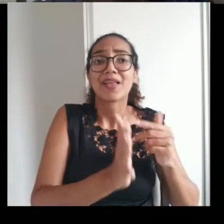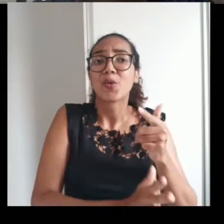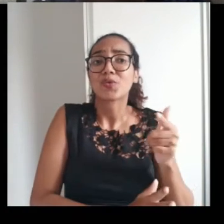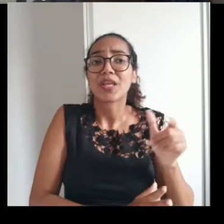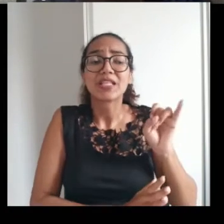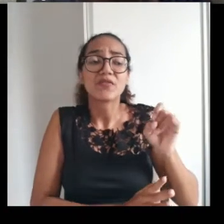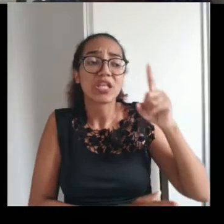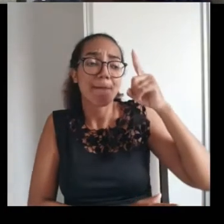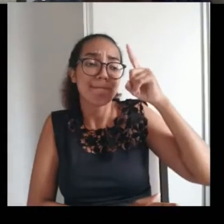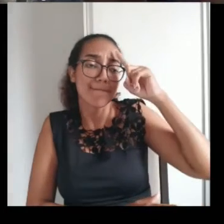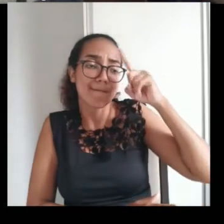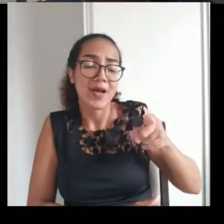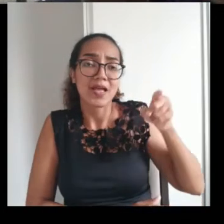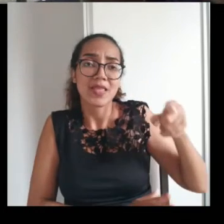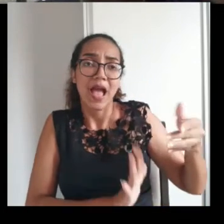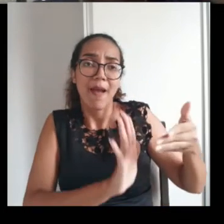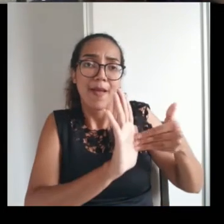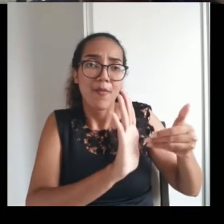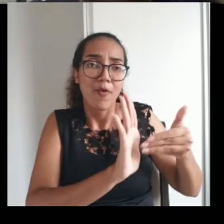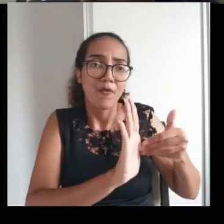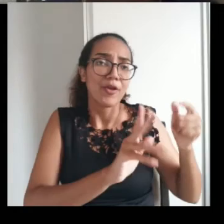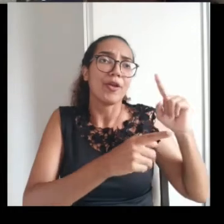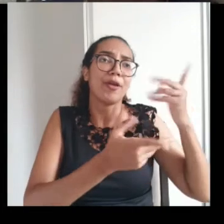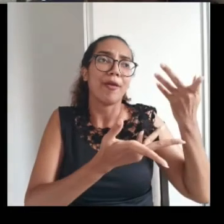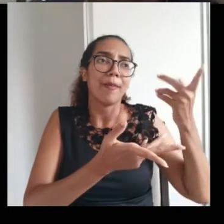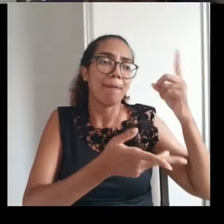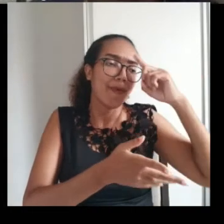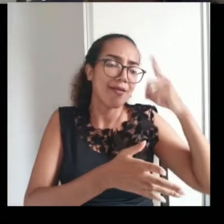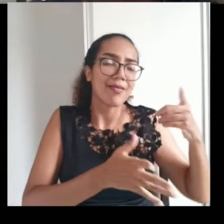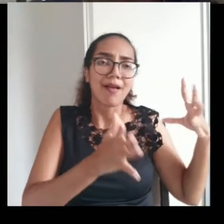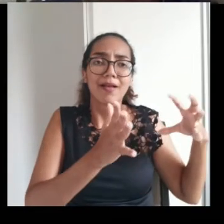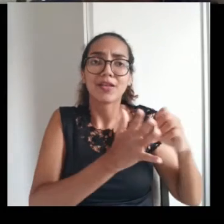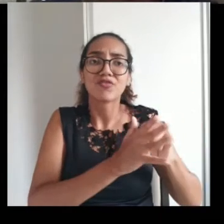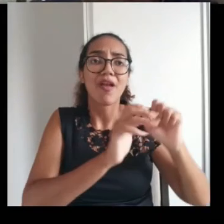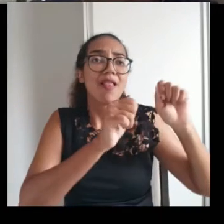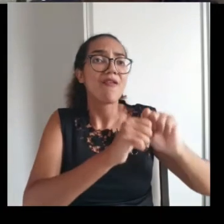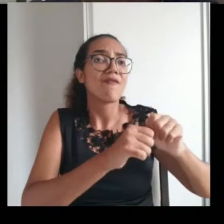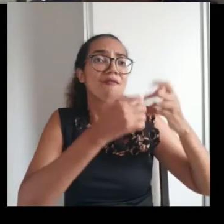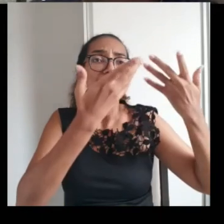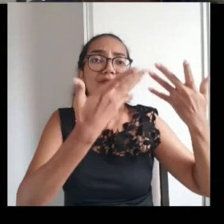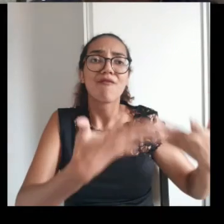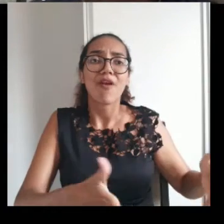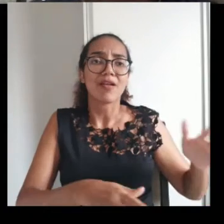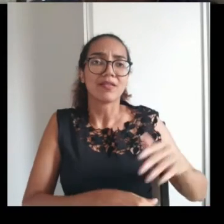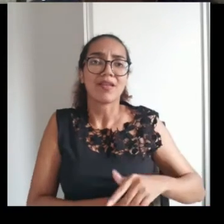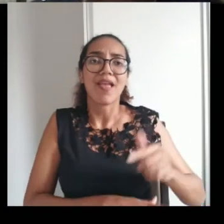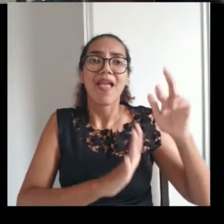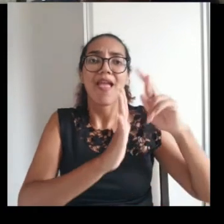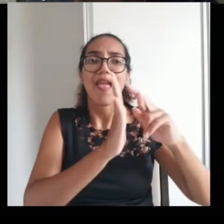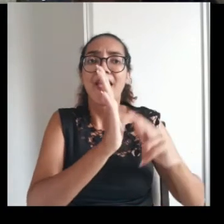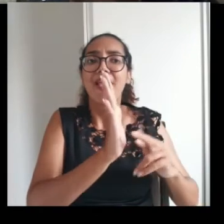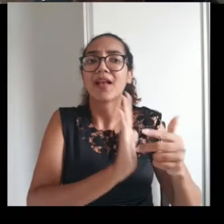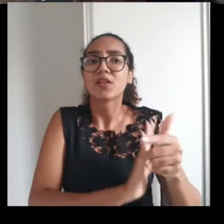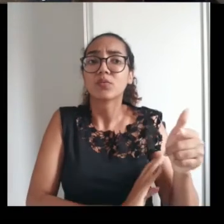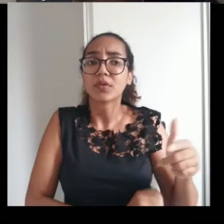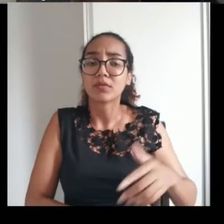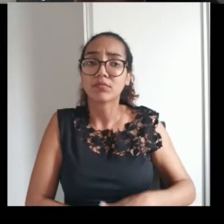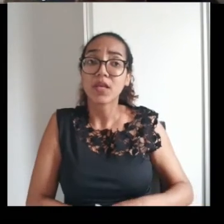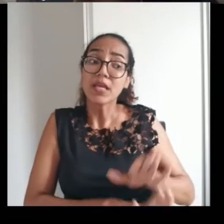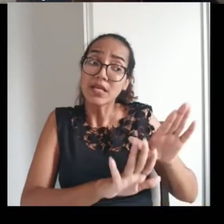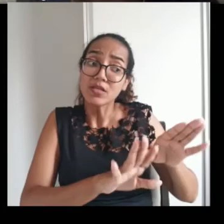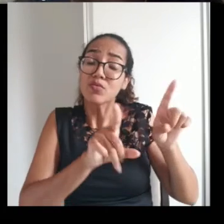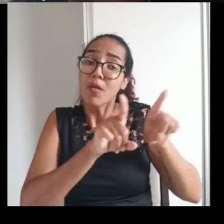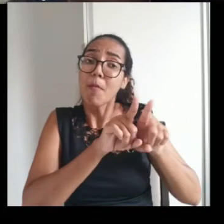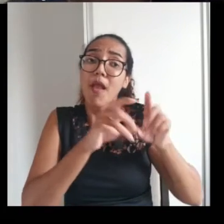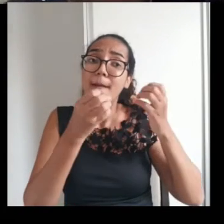negócio nenhuma. E não ter regra de negócio é benéfico, porque ele pode ser reusado em outros contextos, em outros sistemas, com outras regras. E